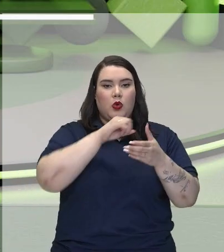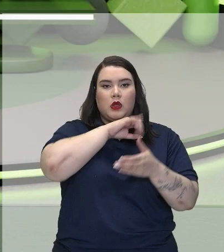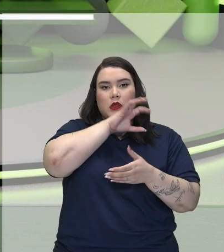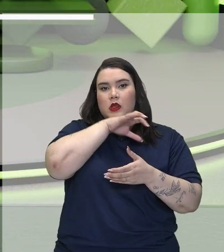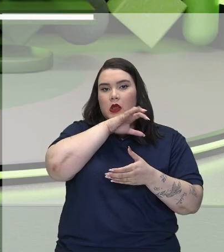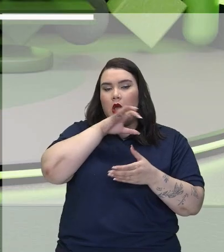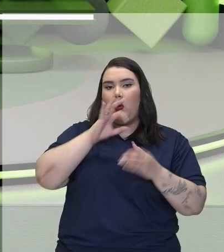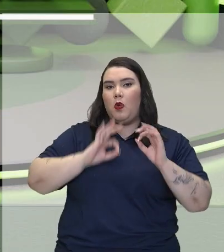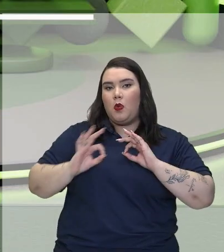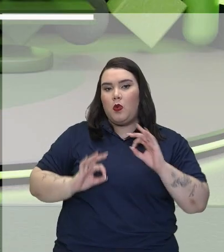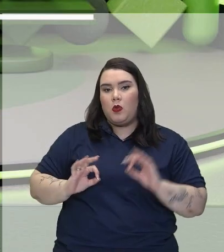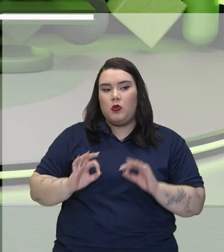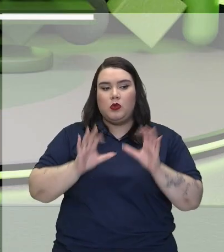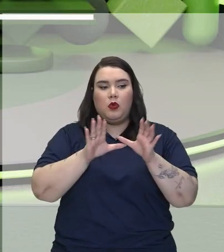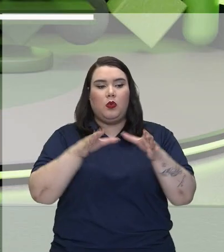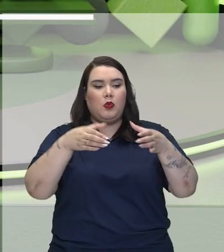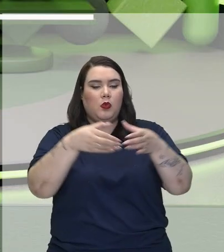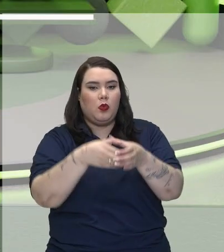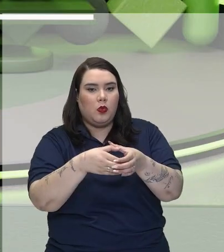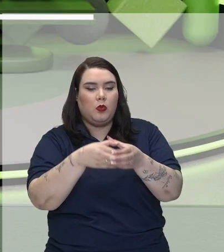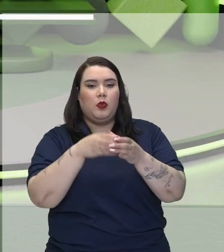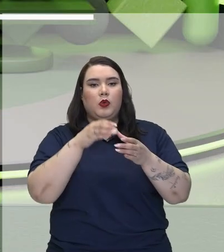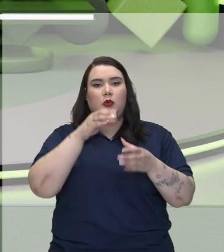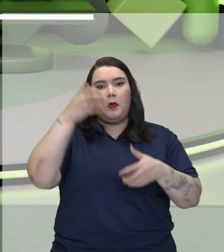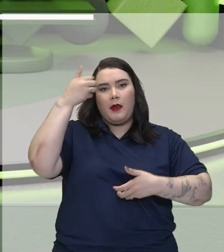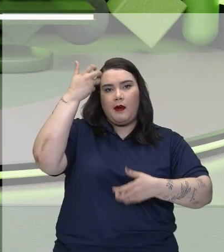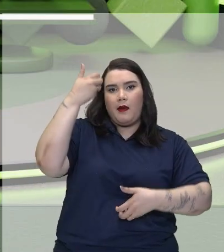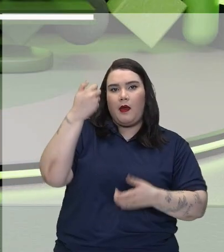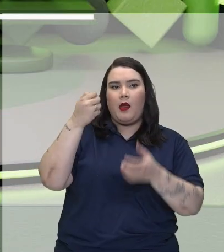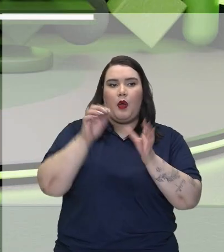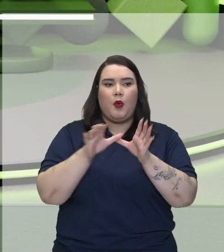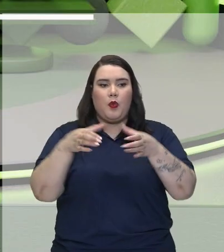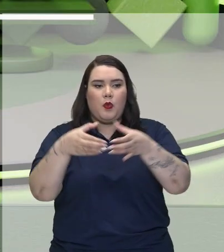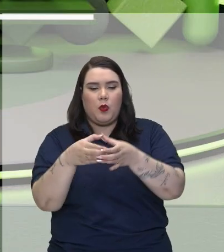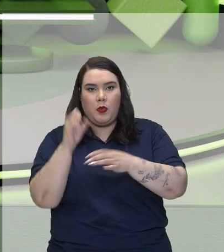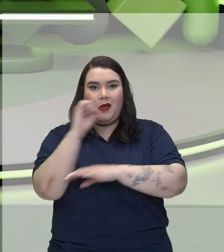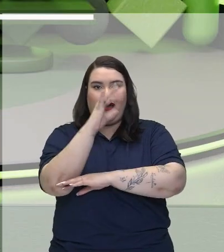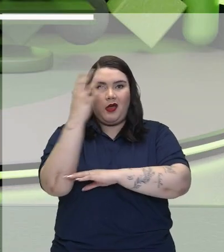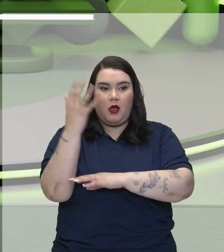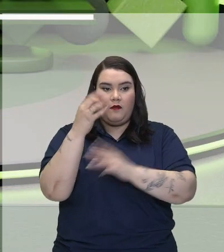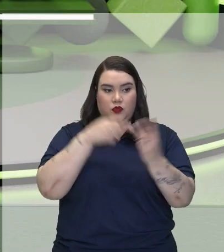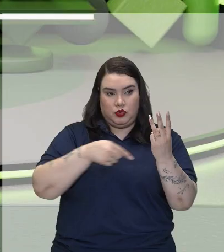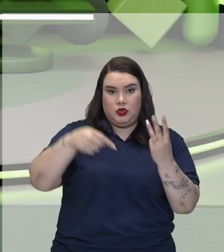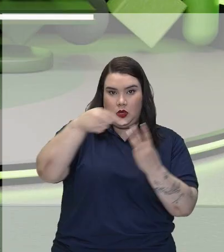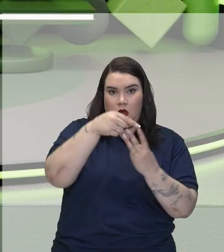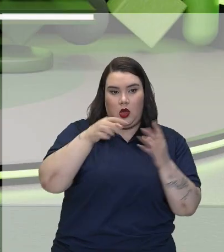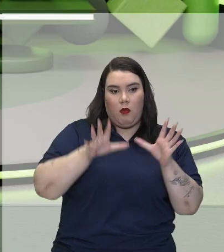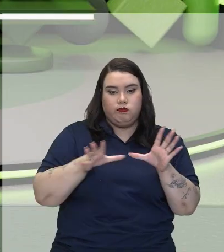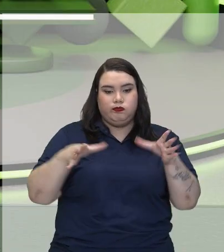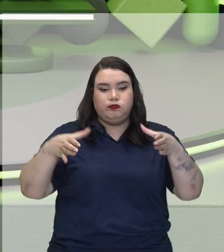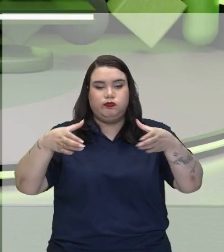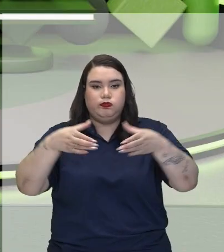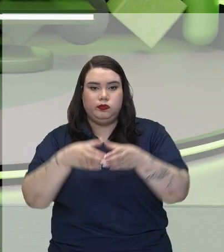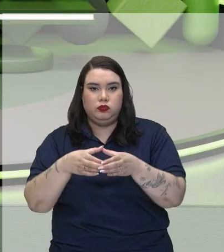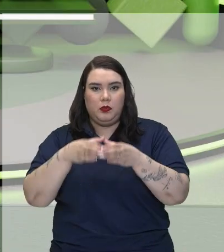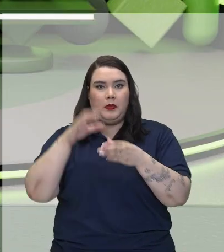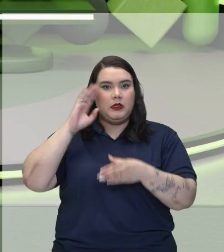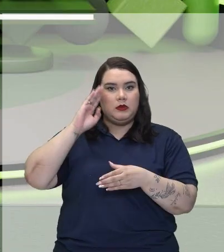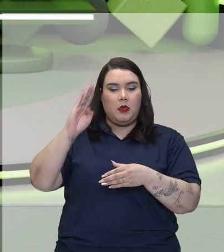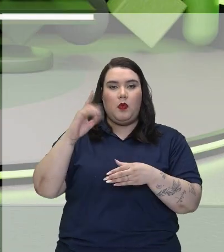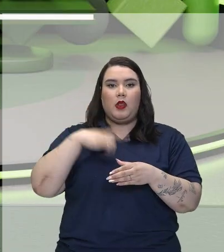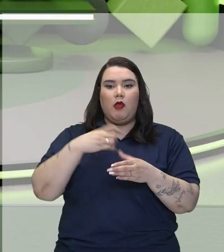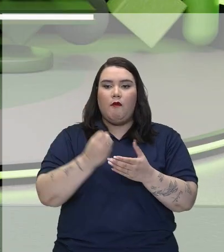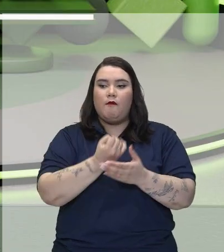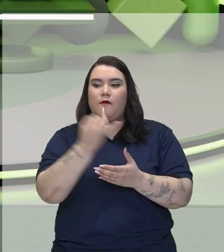população ali do tatu, população vegetais também da mesma espécie, tá? Então, comunidade são diferentes